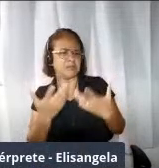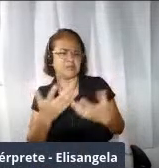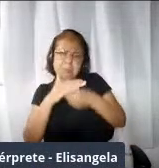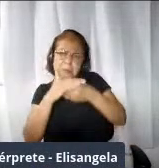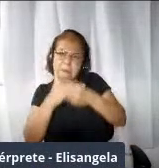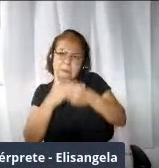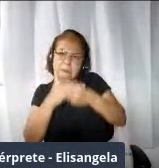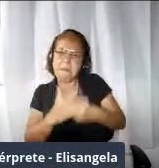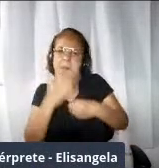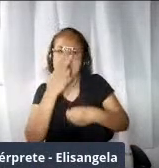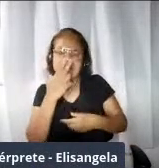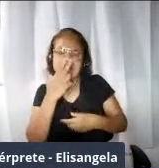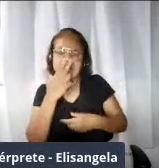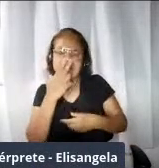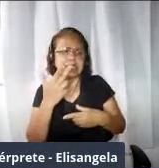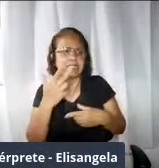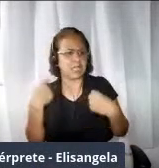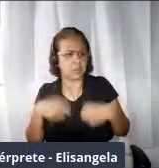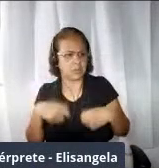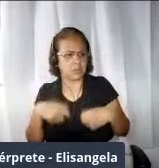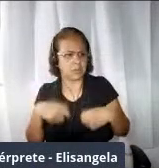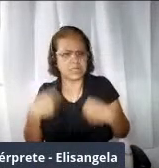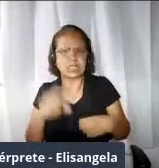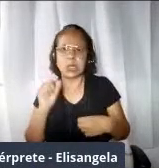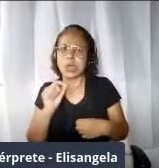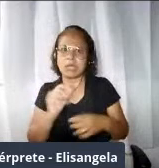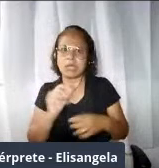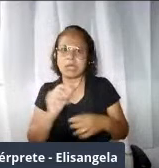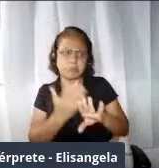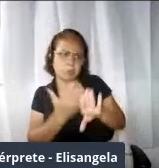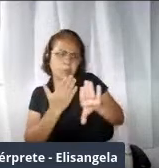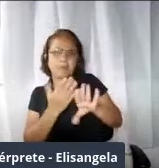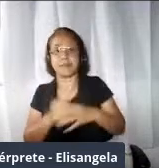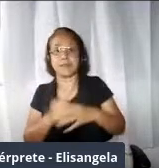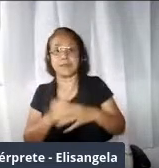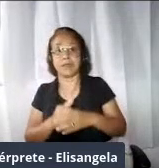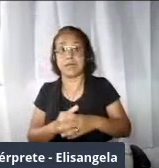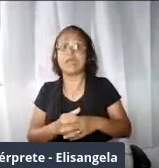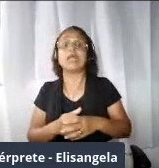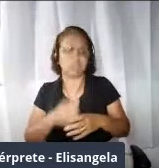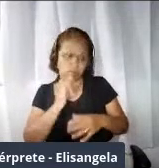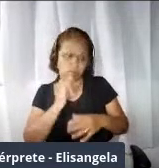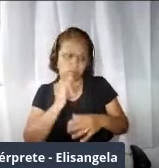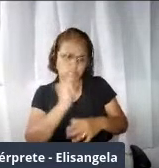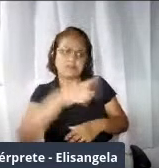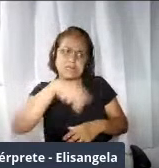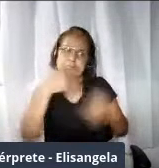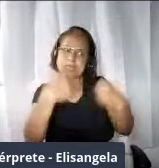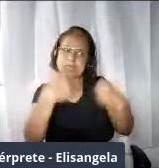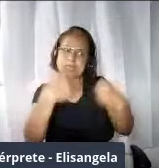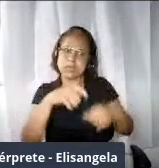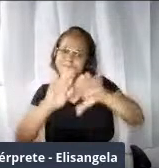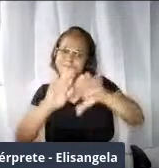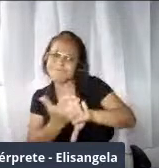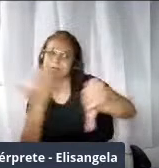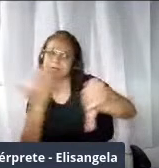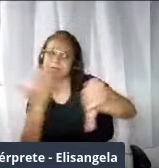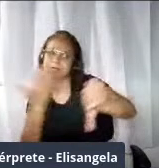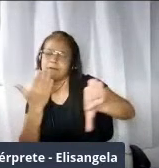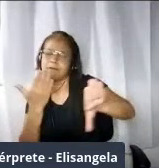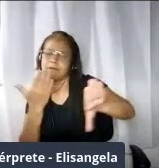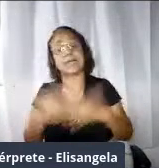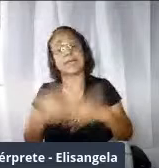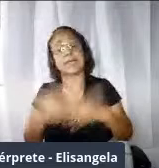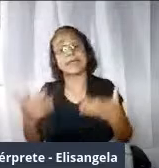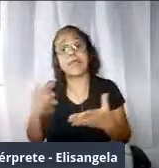para mantê-los no honesto. Propõe que eles tenham escolas à parte, enfim, é um documento fundamental para a construção da minha ideia, né? Qual